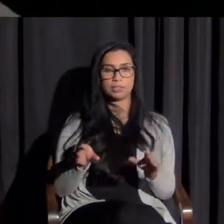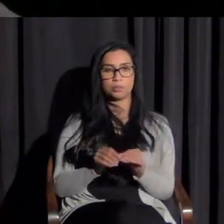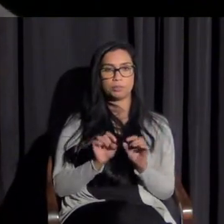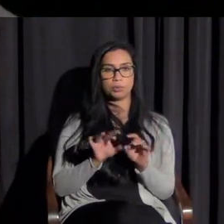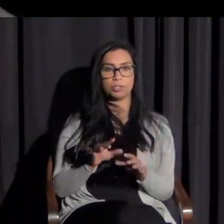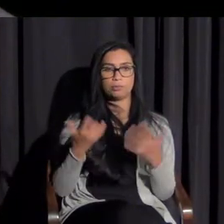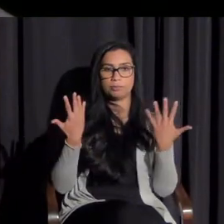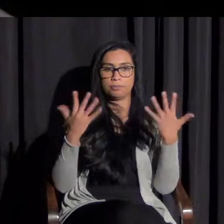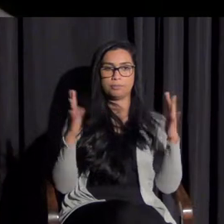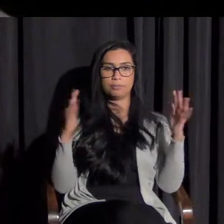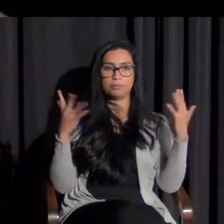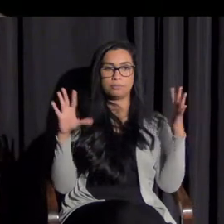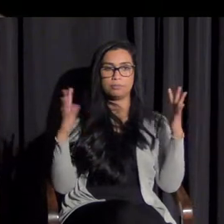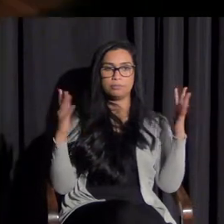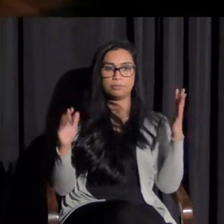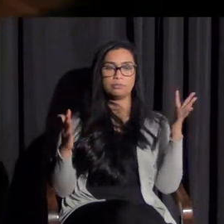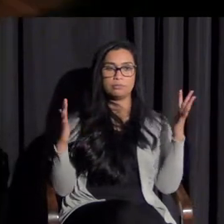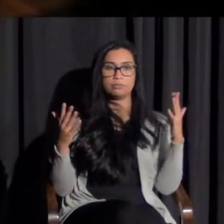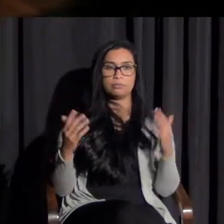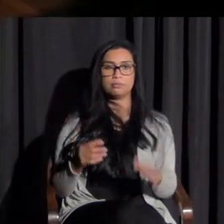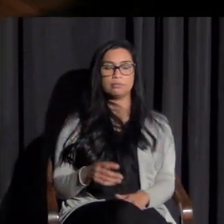Obrigado.